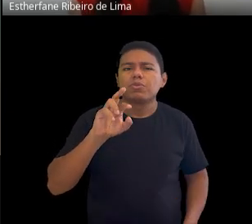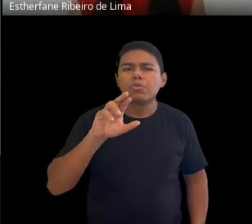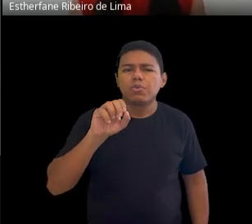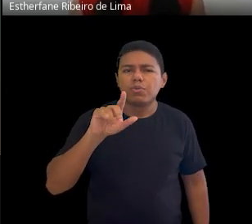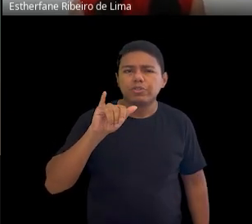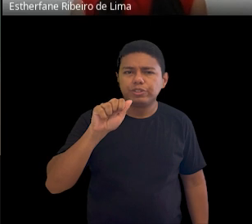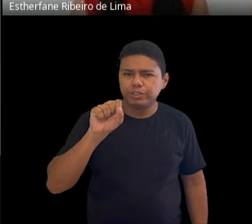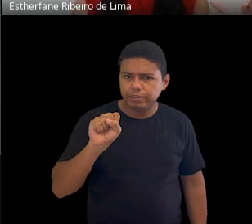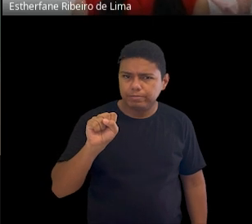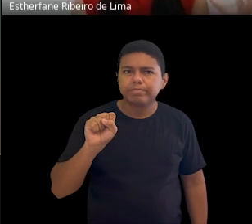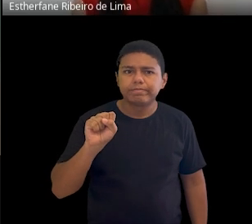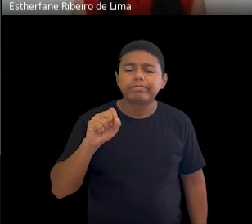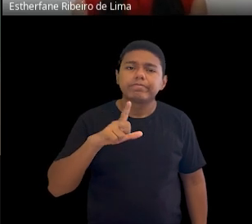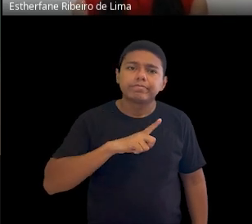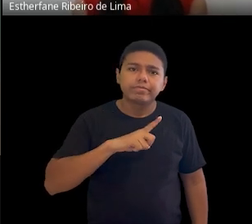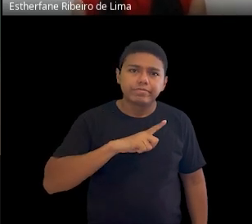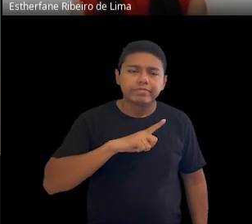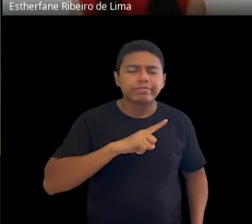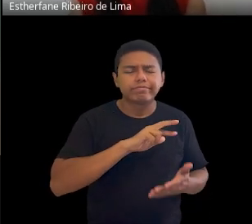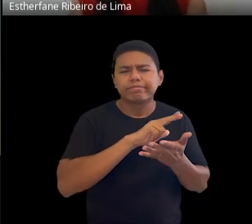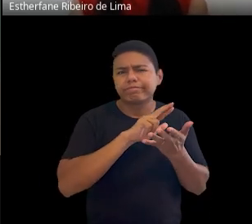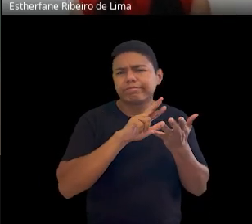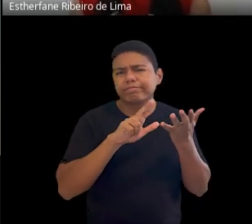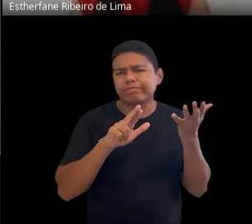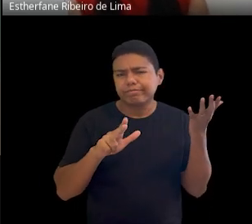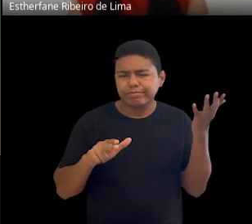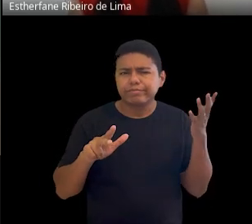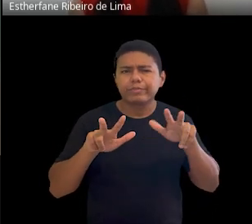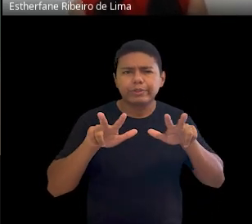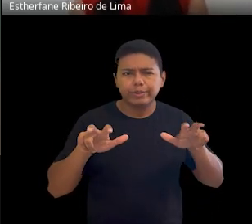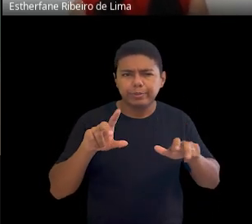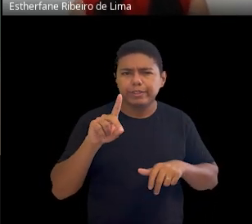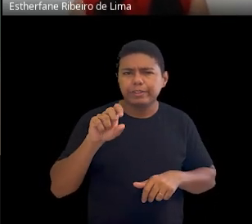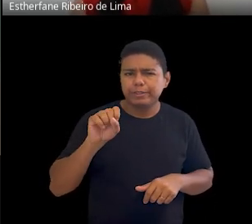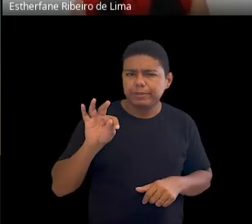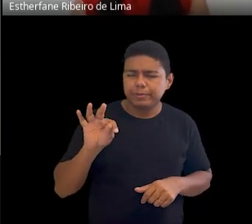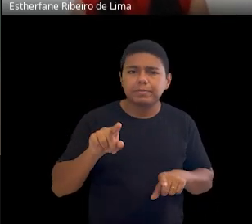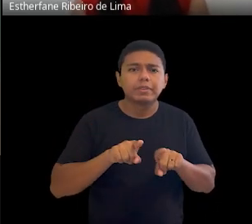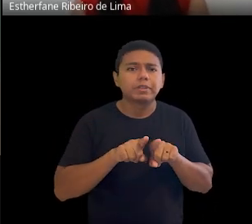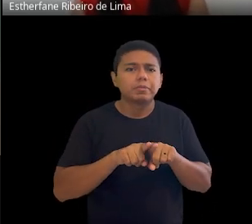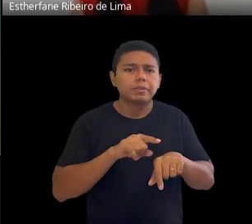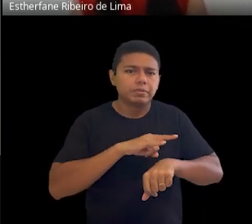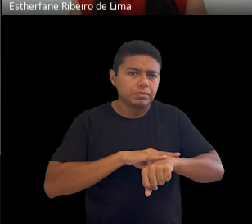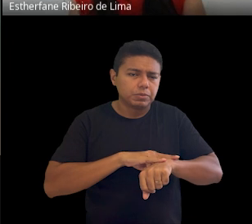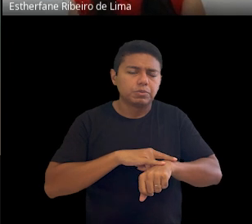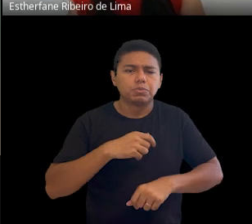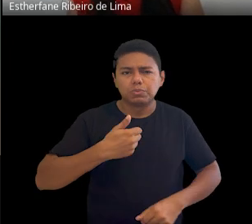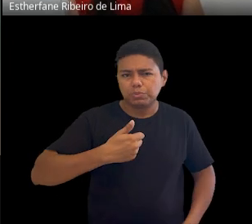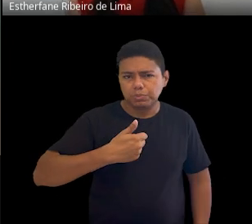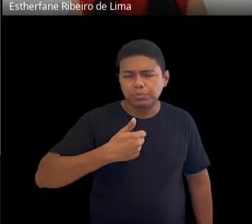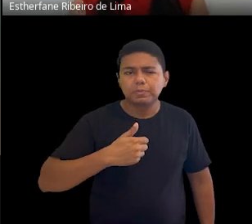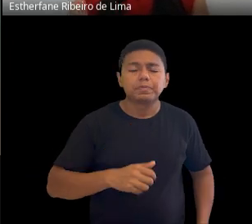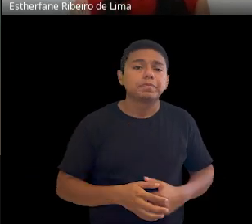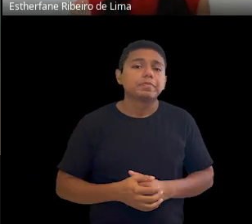dos testes rápidos, como sorologia de sífilis, HIV, hepatite B e C, urina tipo 1 e